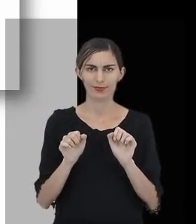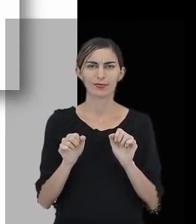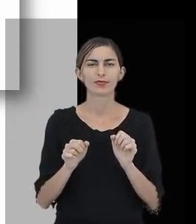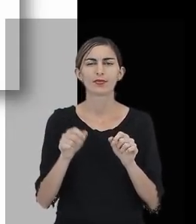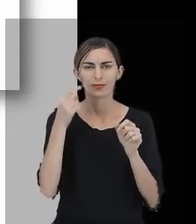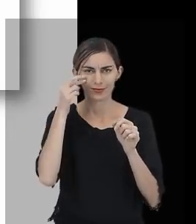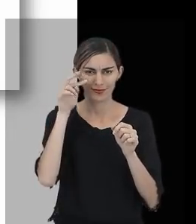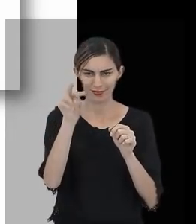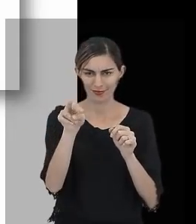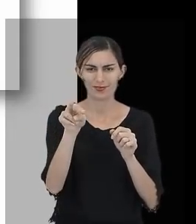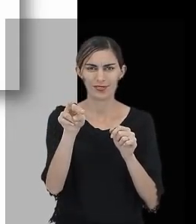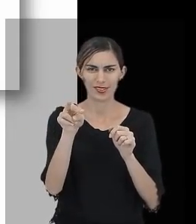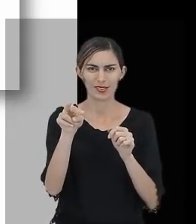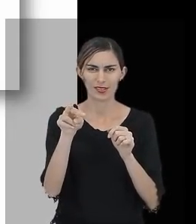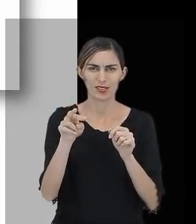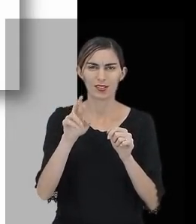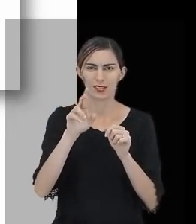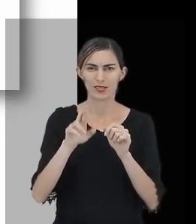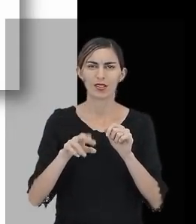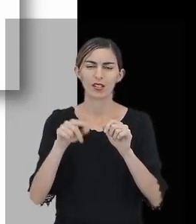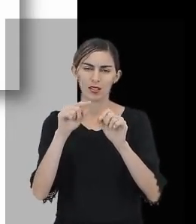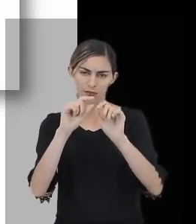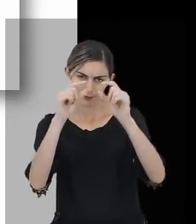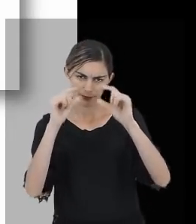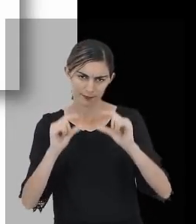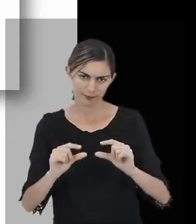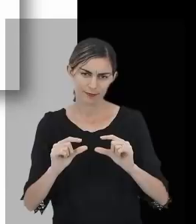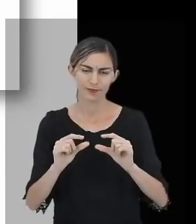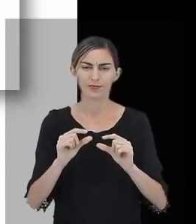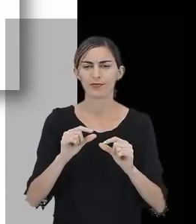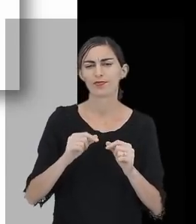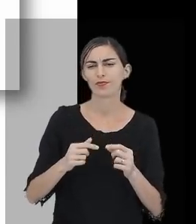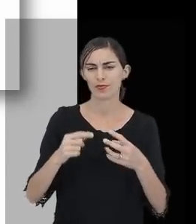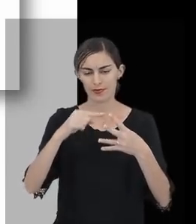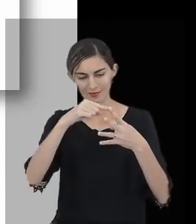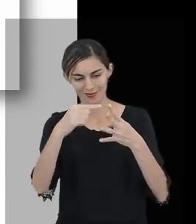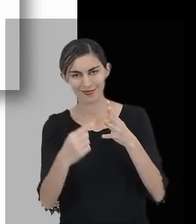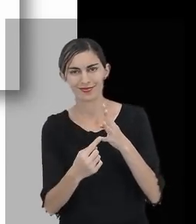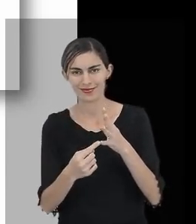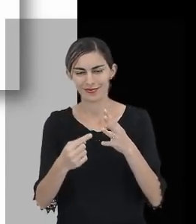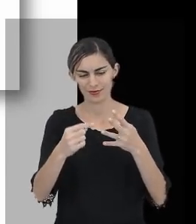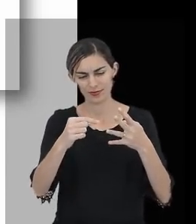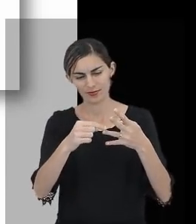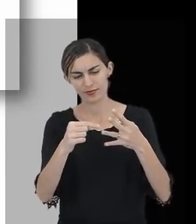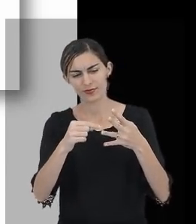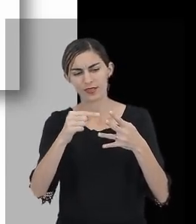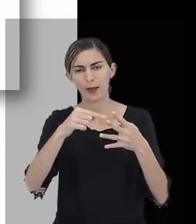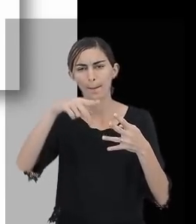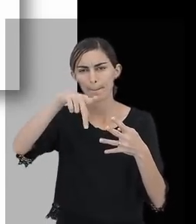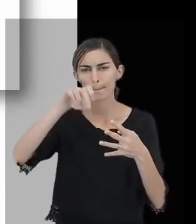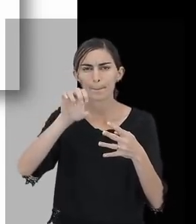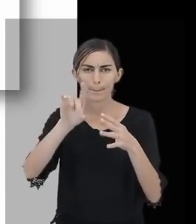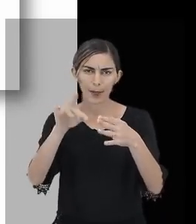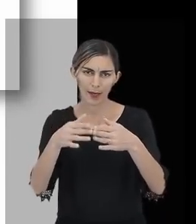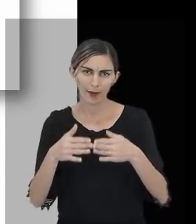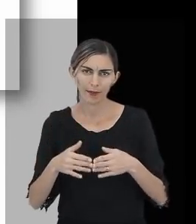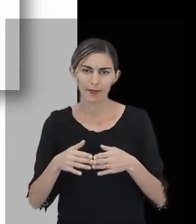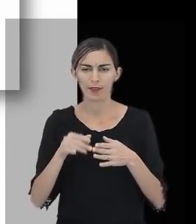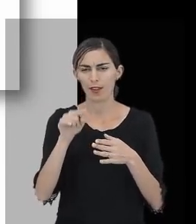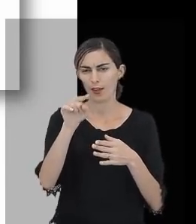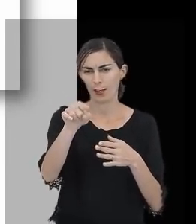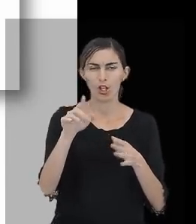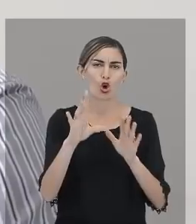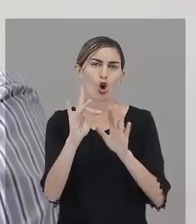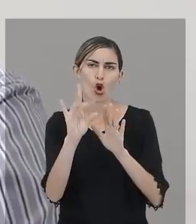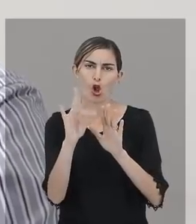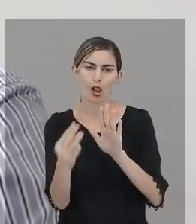ver aqui que no Relative Layout a gente tem um Padding Left e um Padding Right. O que quer dizer? Que o elemento que está interno a